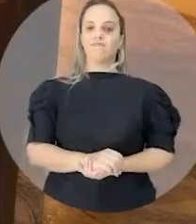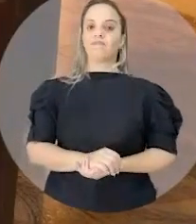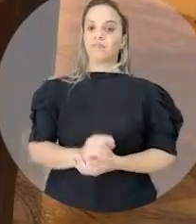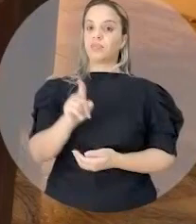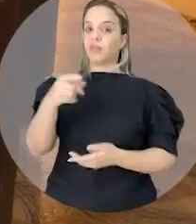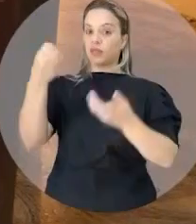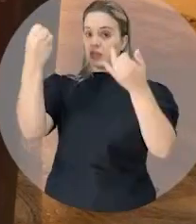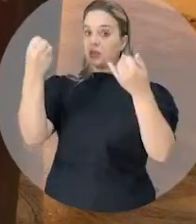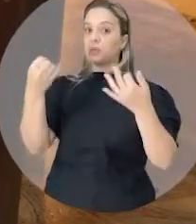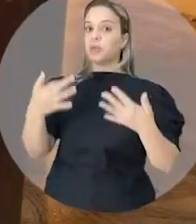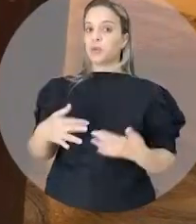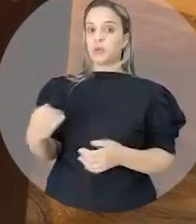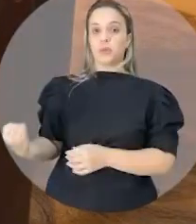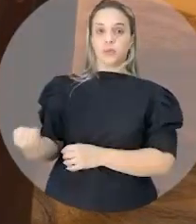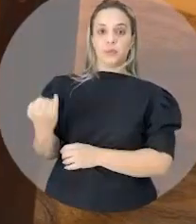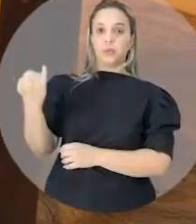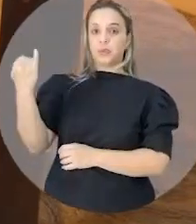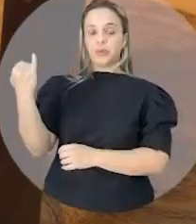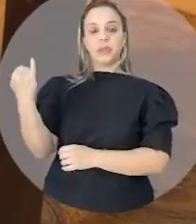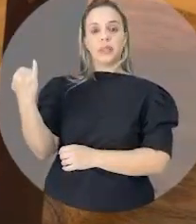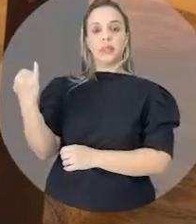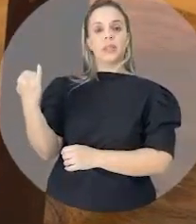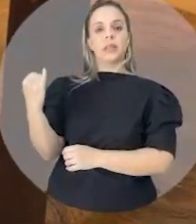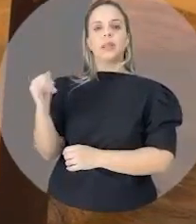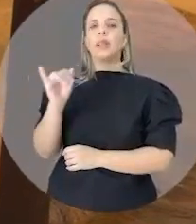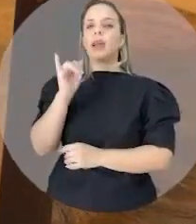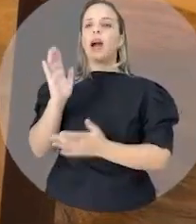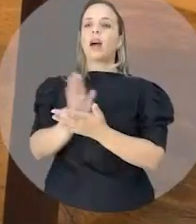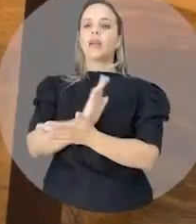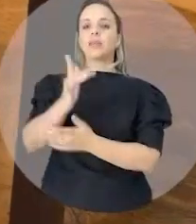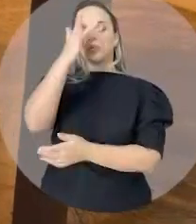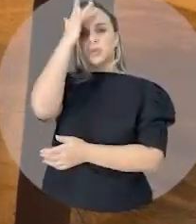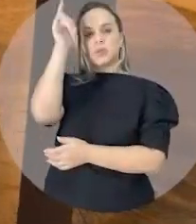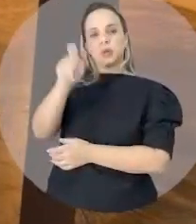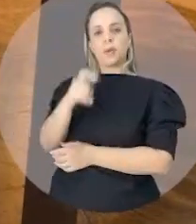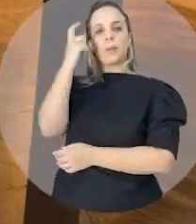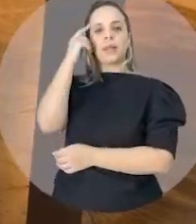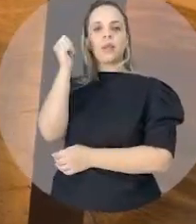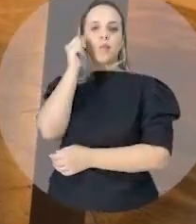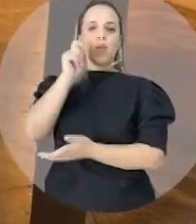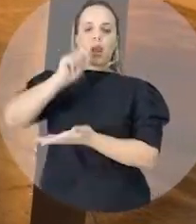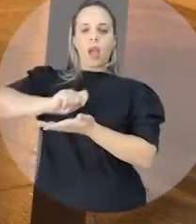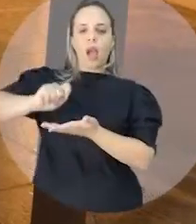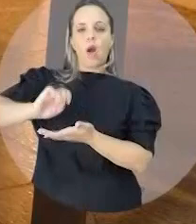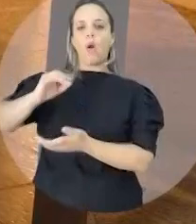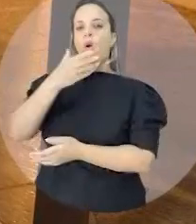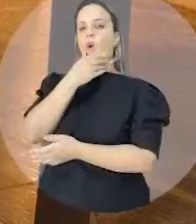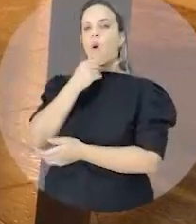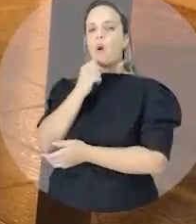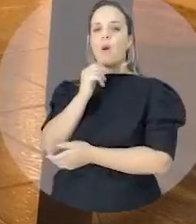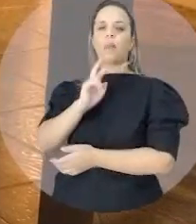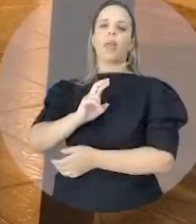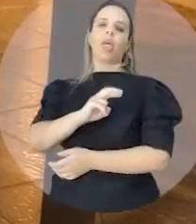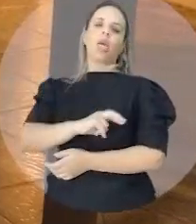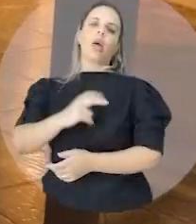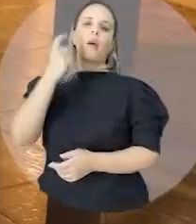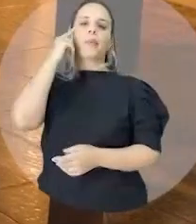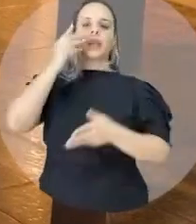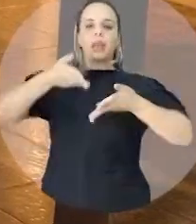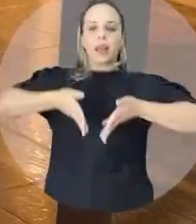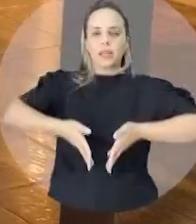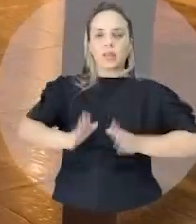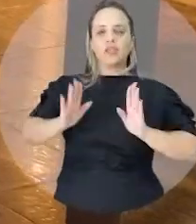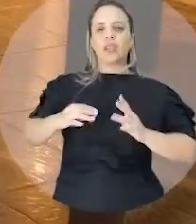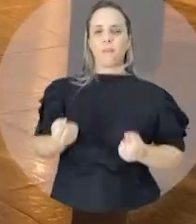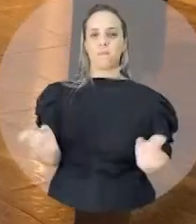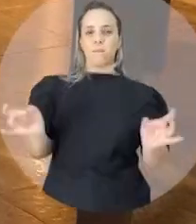tocou numa coisa muito importante, que é desromantizar essa figura da escritora, do escritor, como um dom nato ou